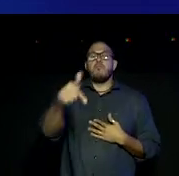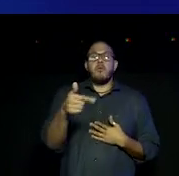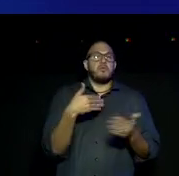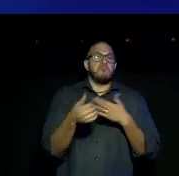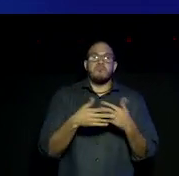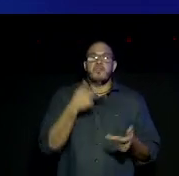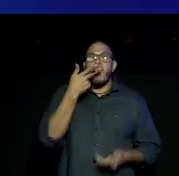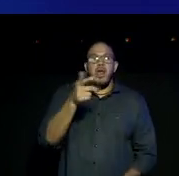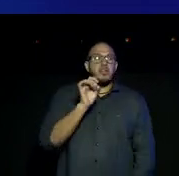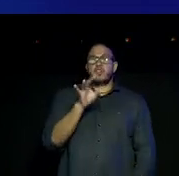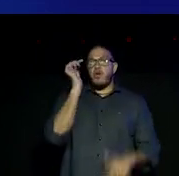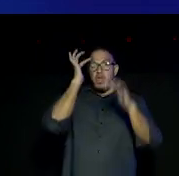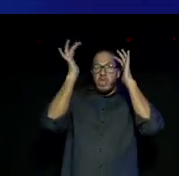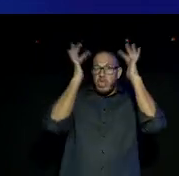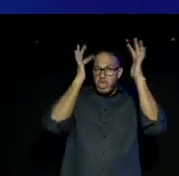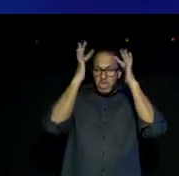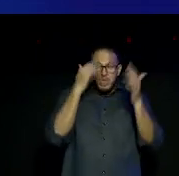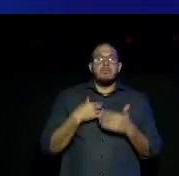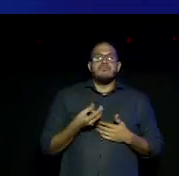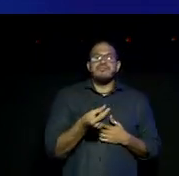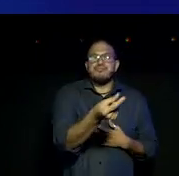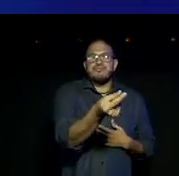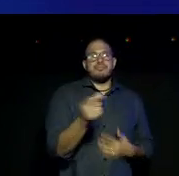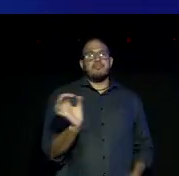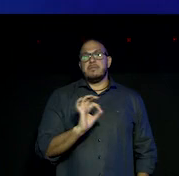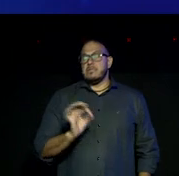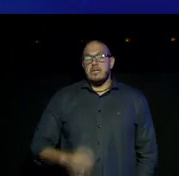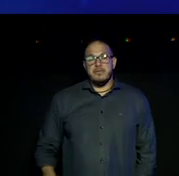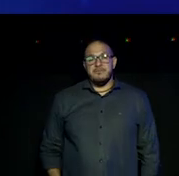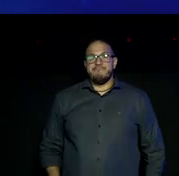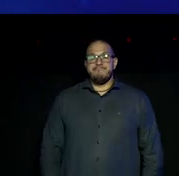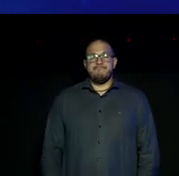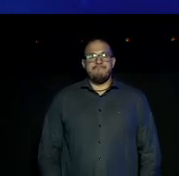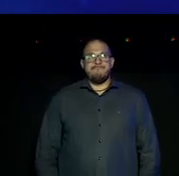uma falácia, é uma ilusão que não tem muita durabilidade.